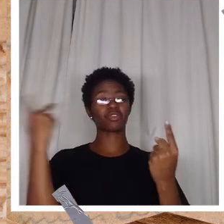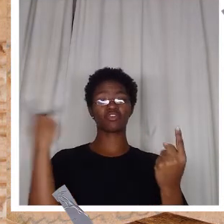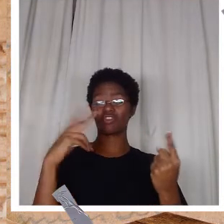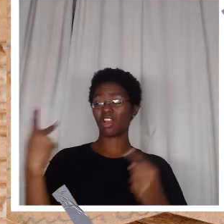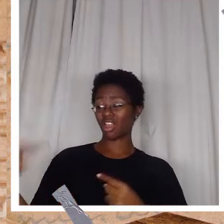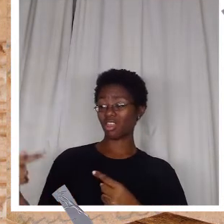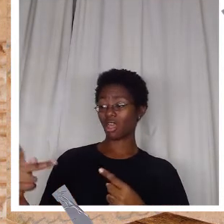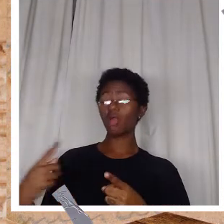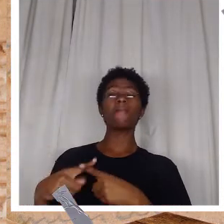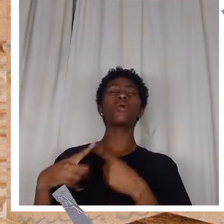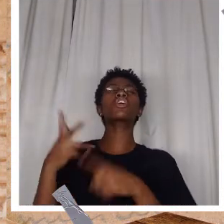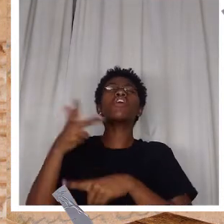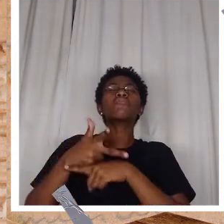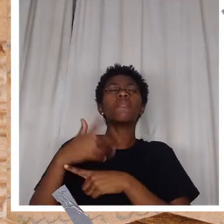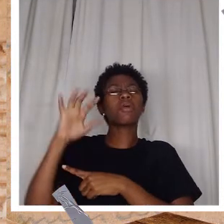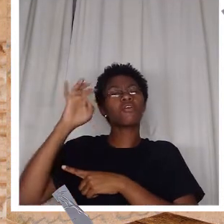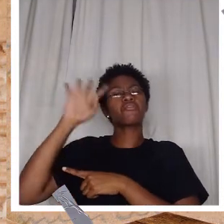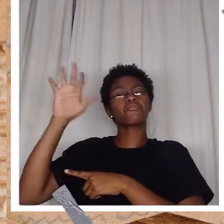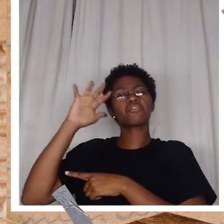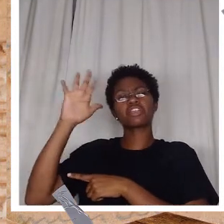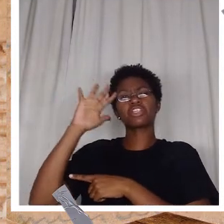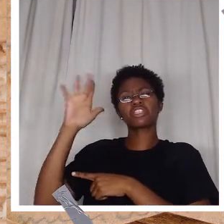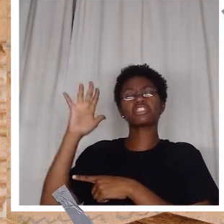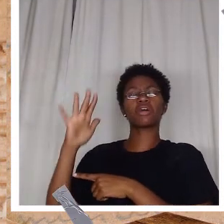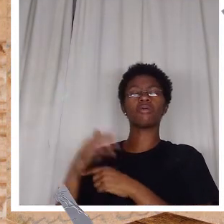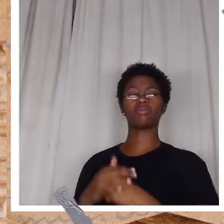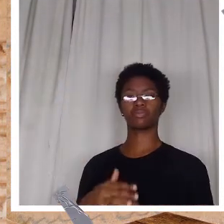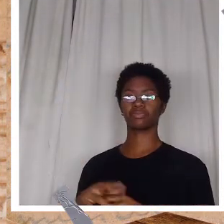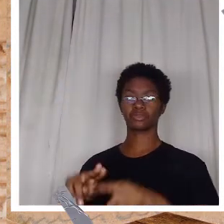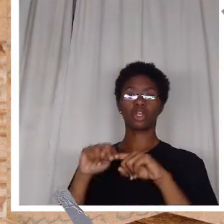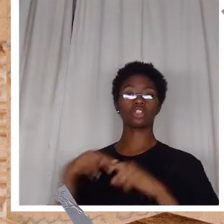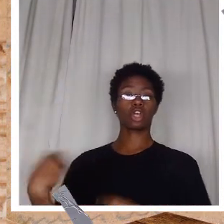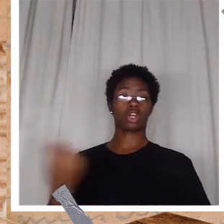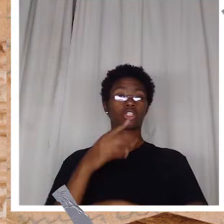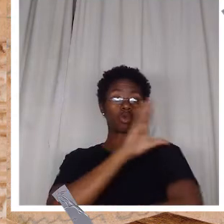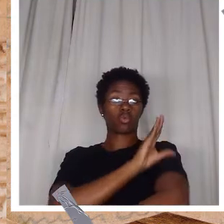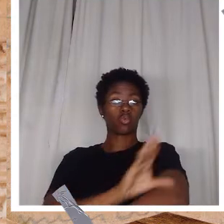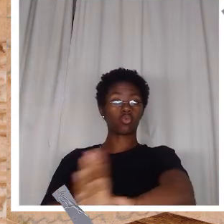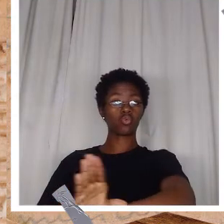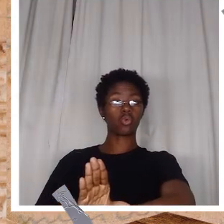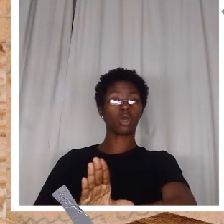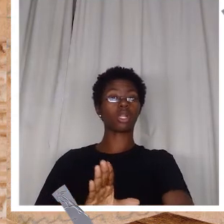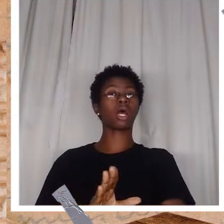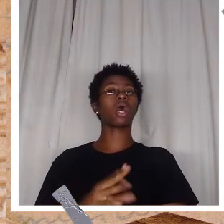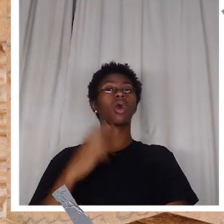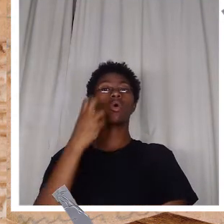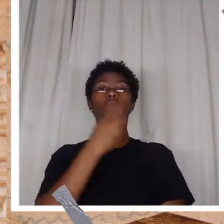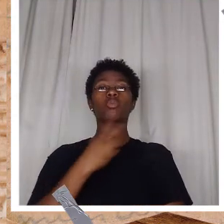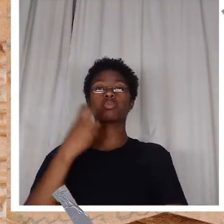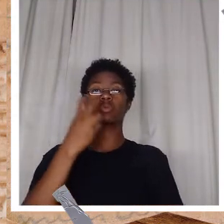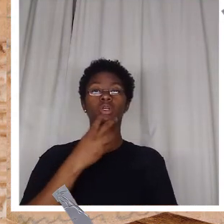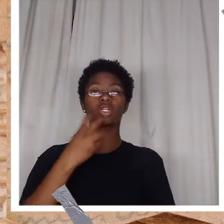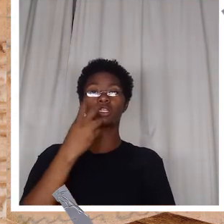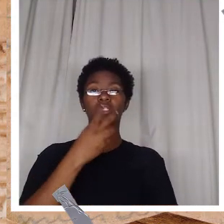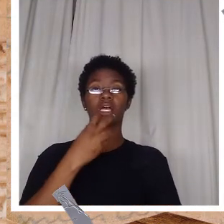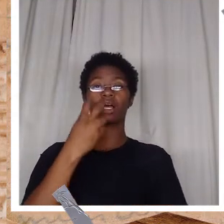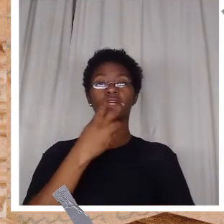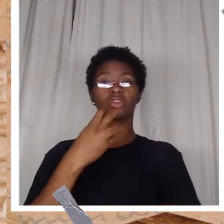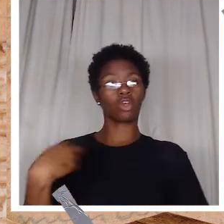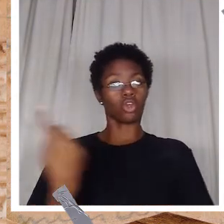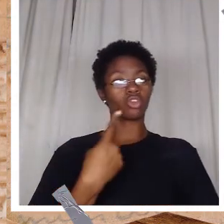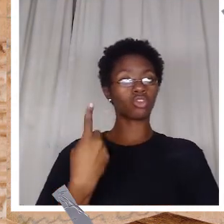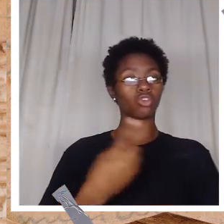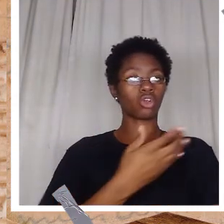ficção? A nossa cultura é oral, a gente está acostumado a ouvir histórias, e a gente tem feito